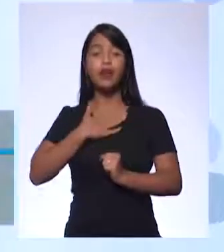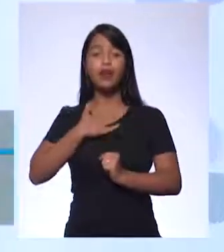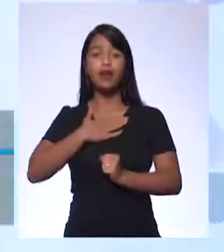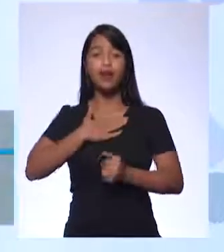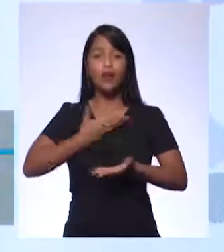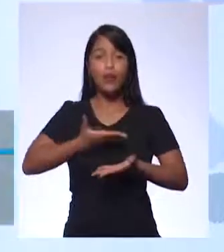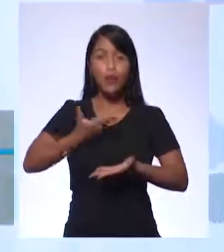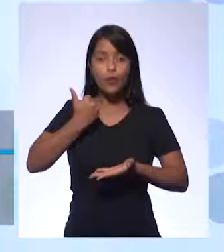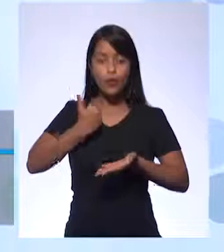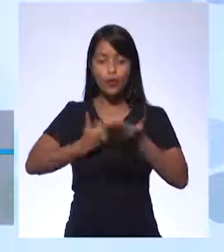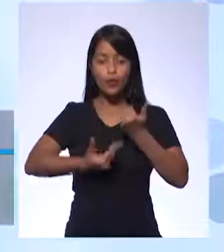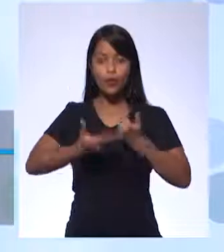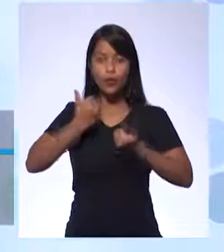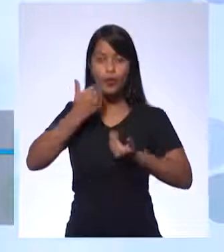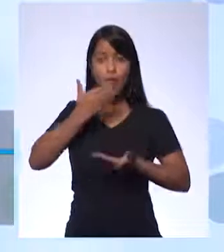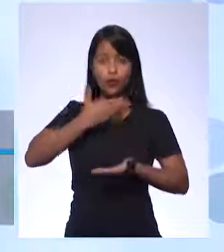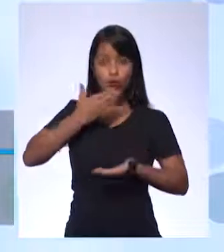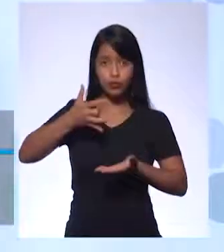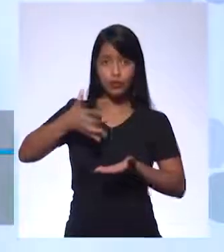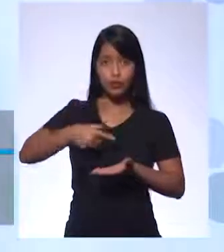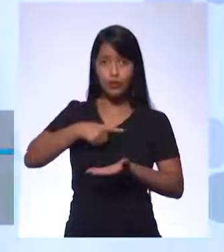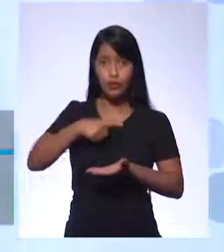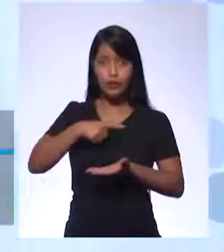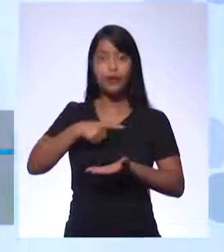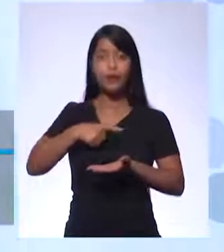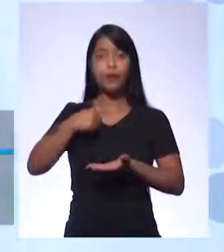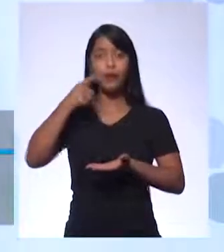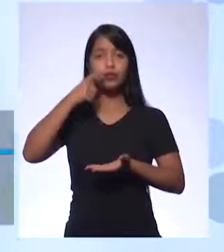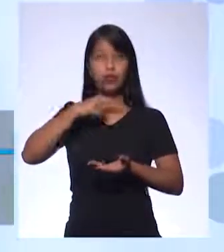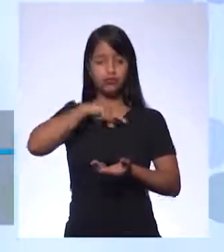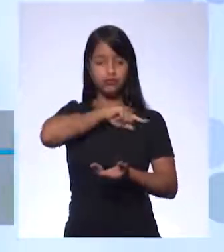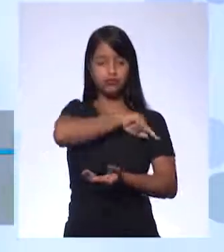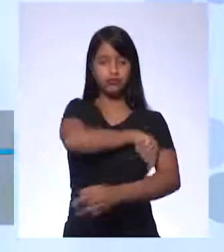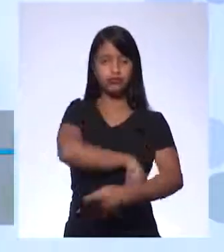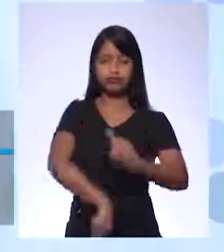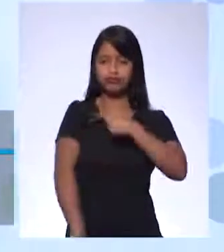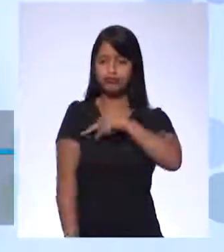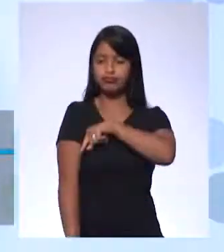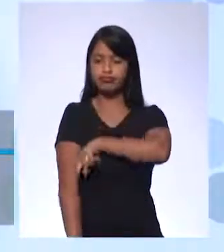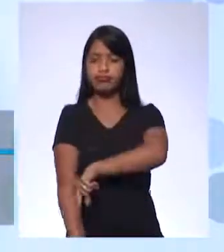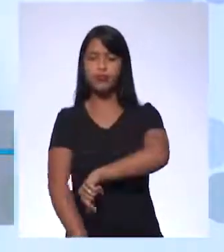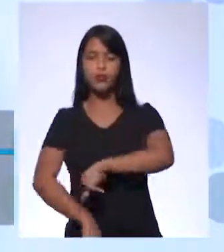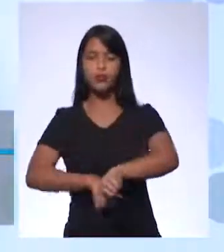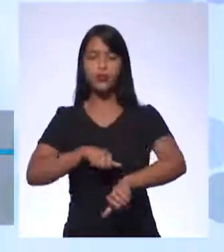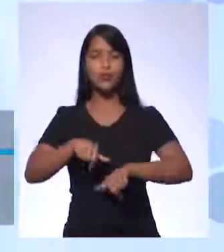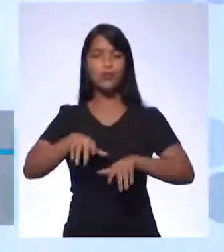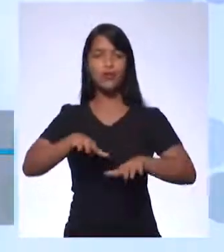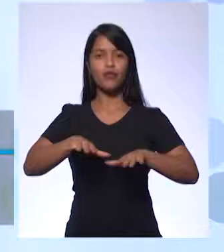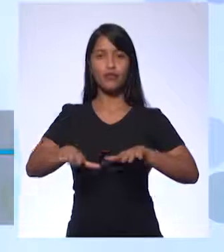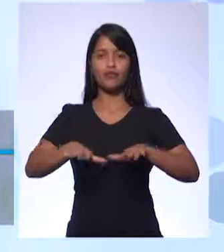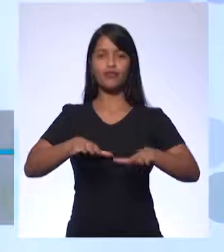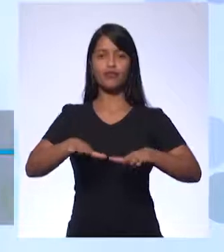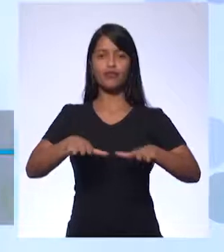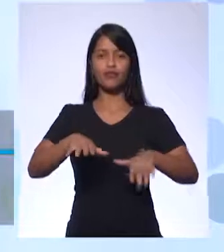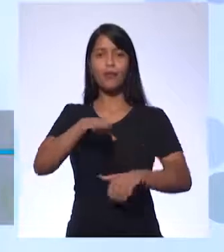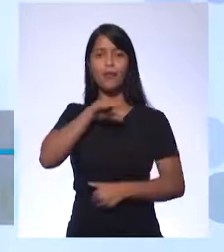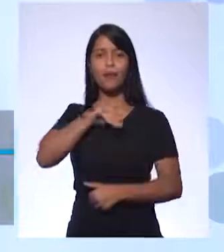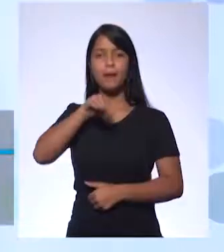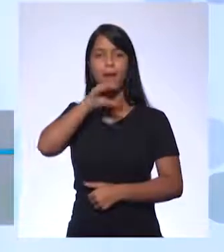isso em movimento. Ó. Eu consigo transformar isso em som. Vocês estão percebendo a transformação da